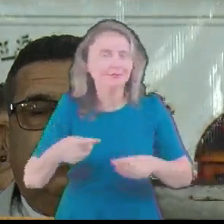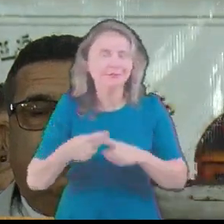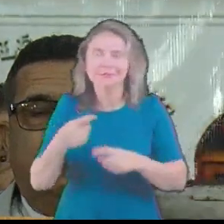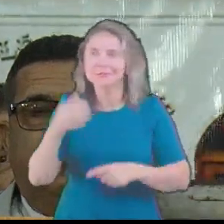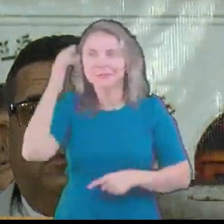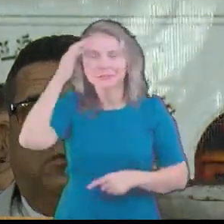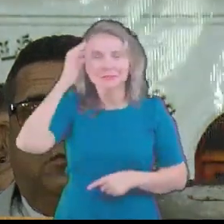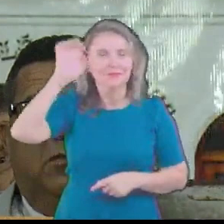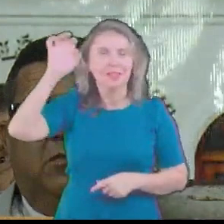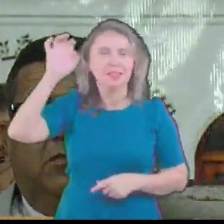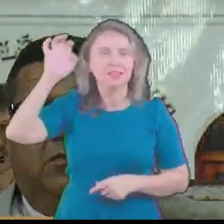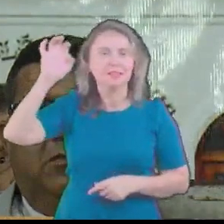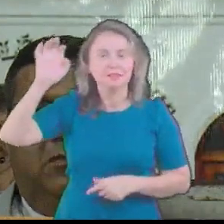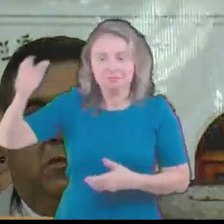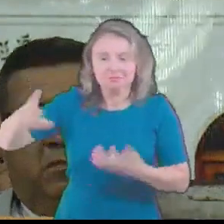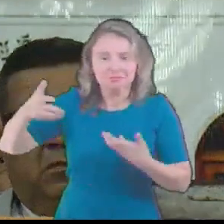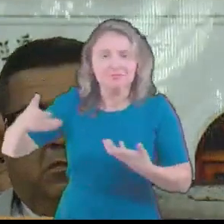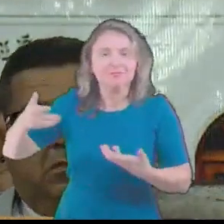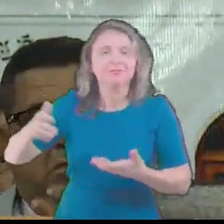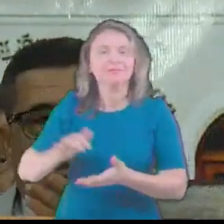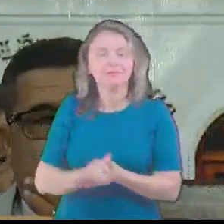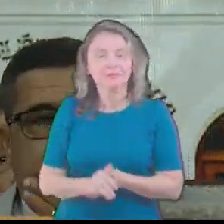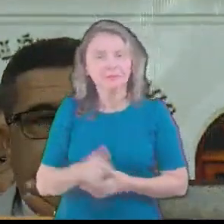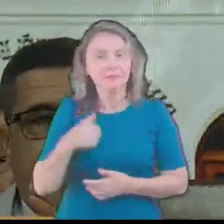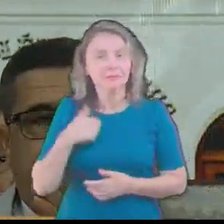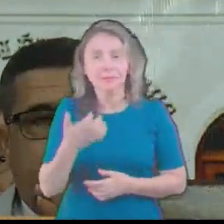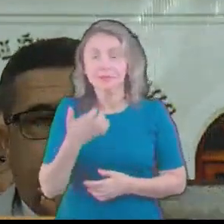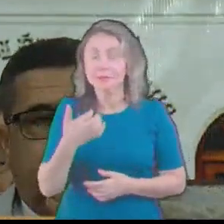profetizar nesta noite em nome de Jesus Cristo: